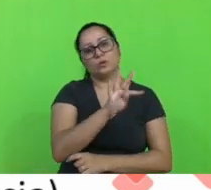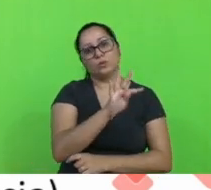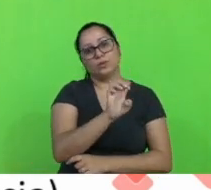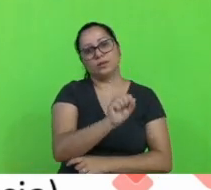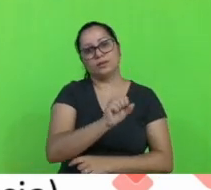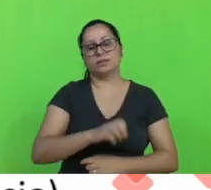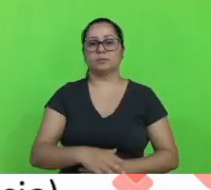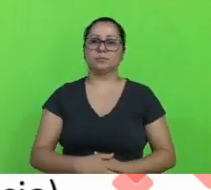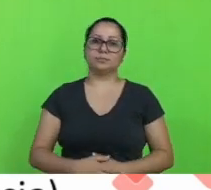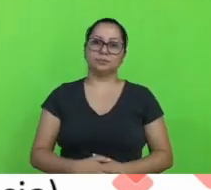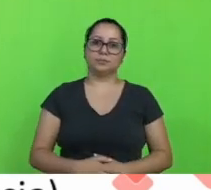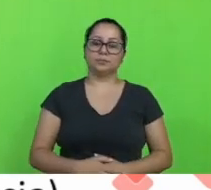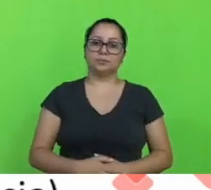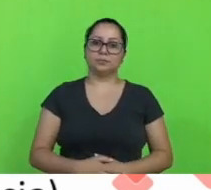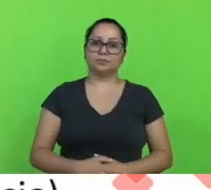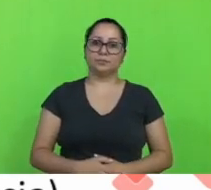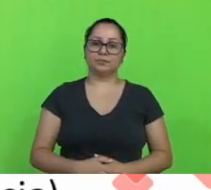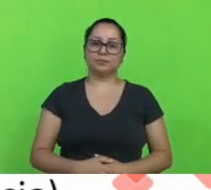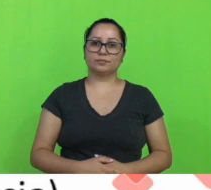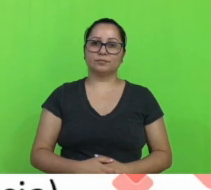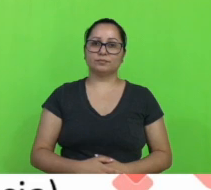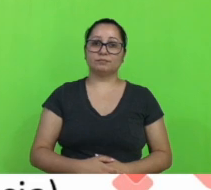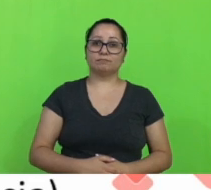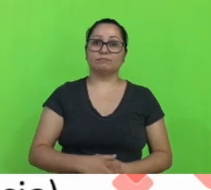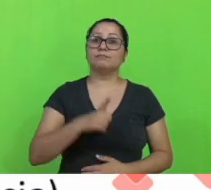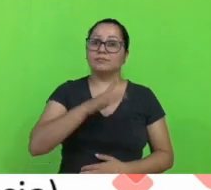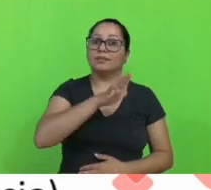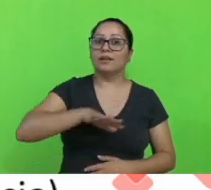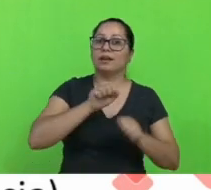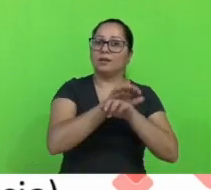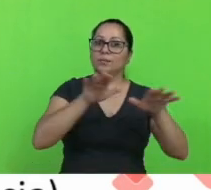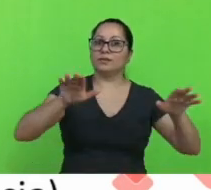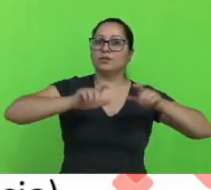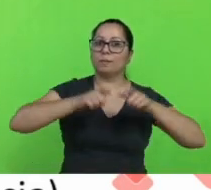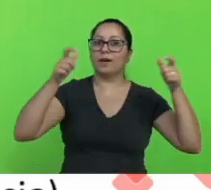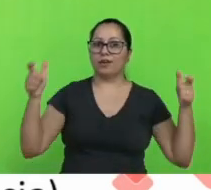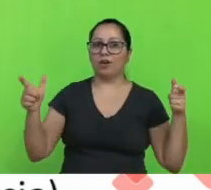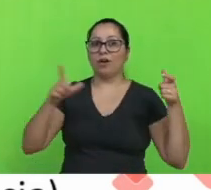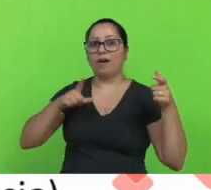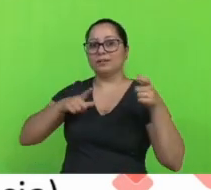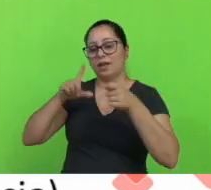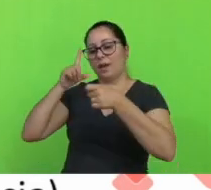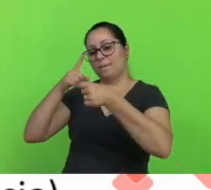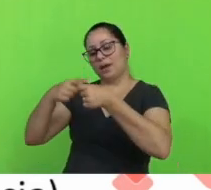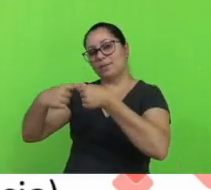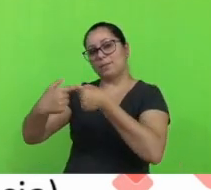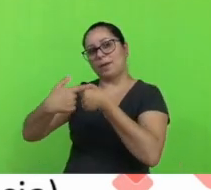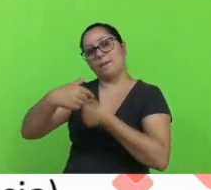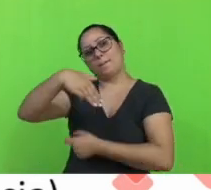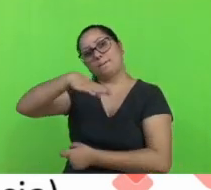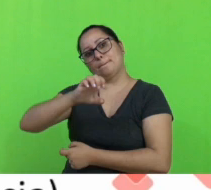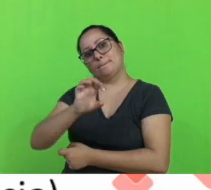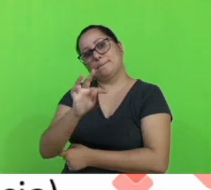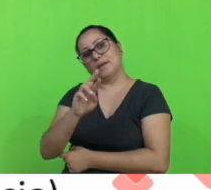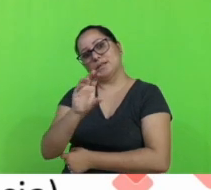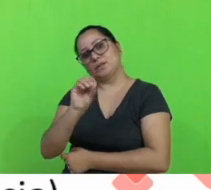dos switches. Então essa é a minha rede local. Com uma área de abrangência um pouco maior, nós temos as redes